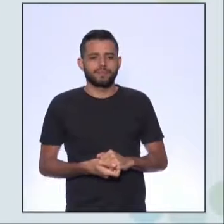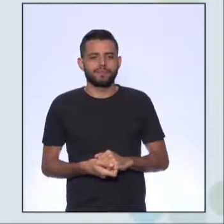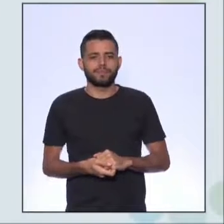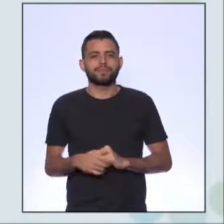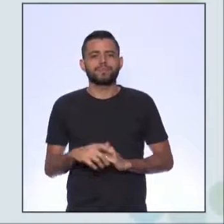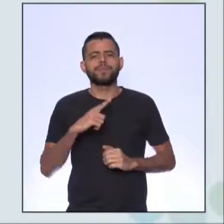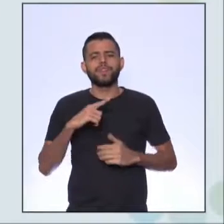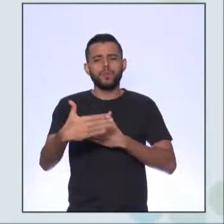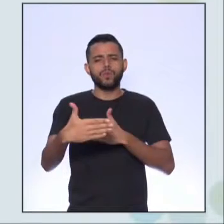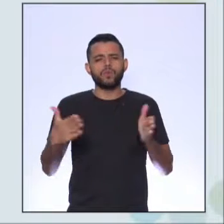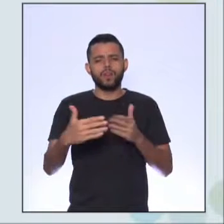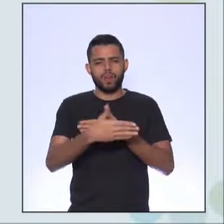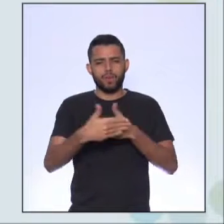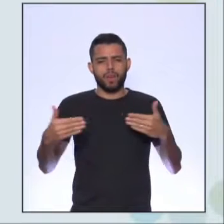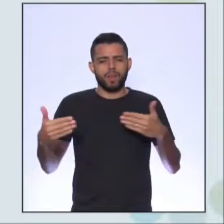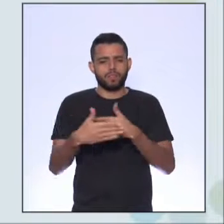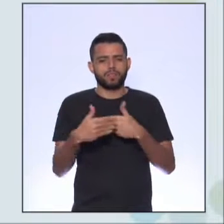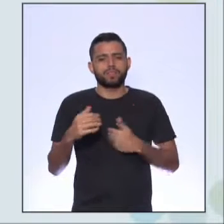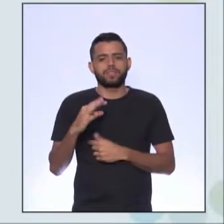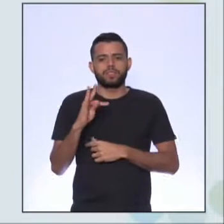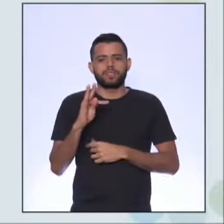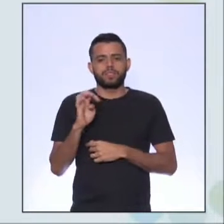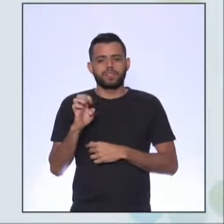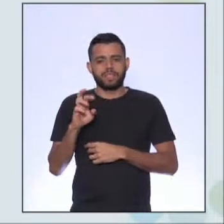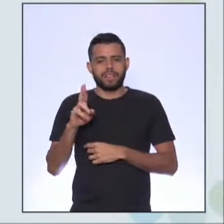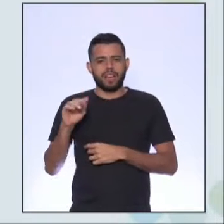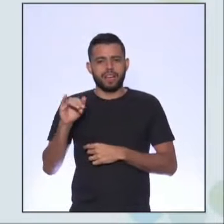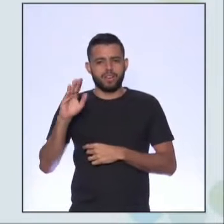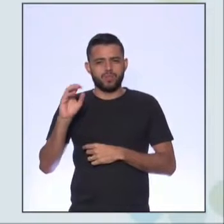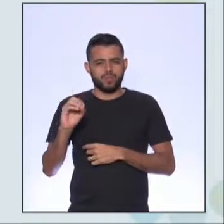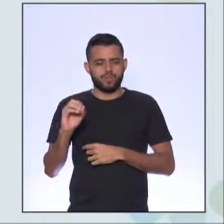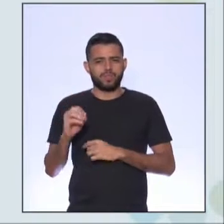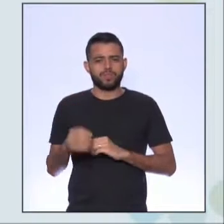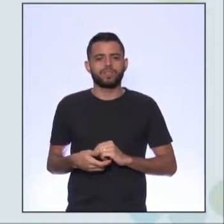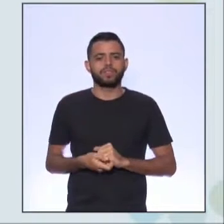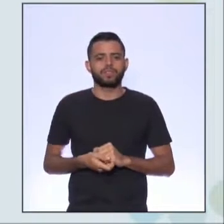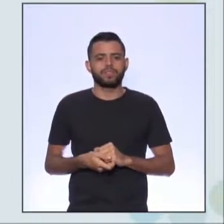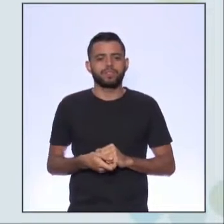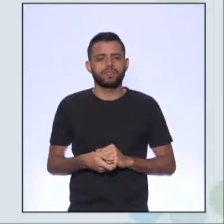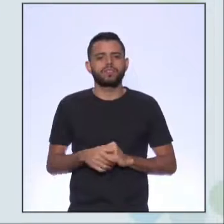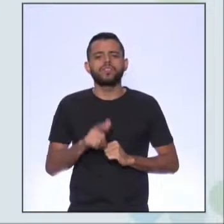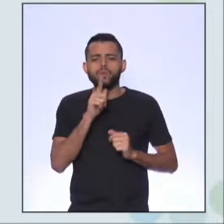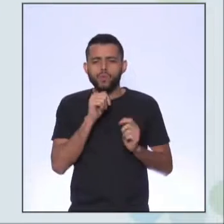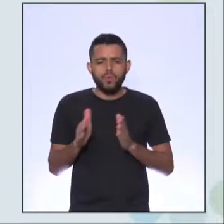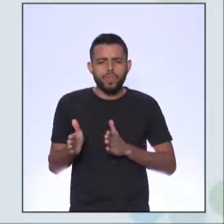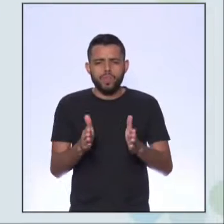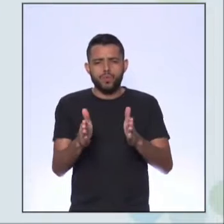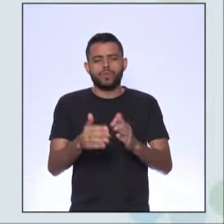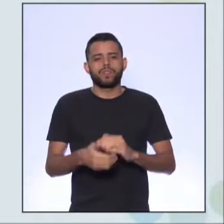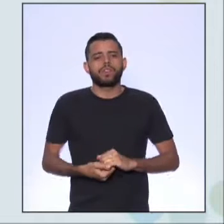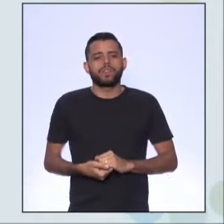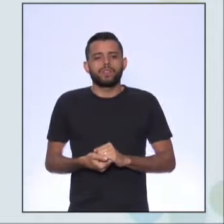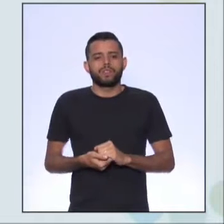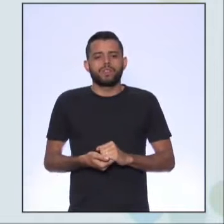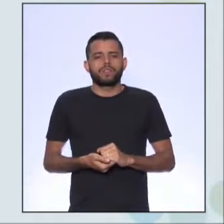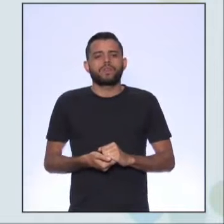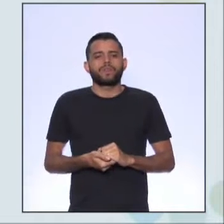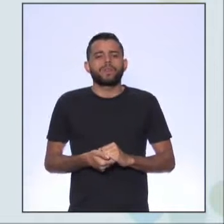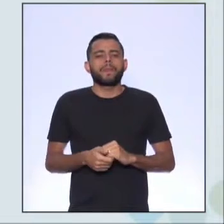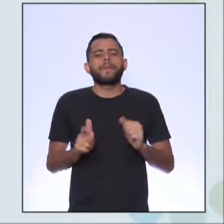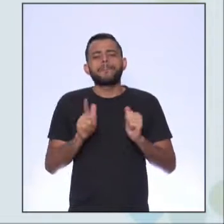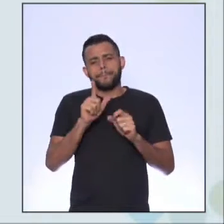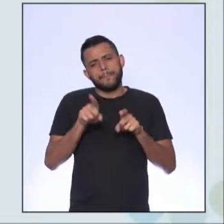aquário, eu tenho um terrário no meio, depois eu tenho um rio, né? Eu tenho uma